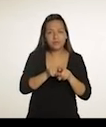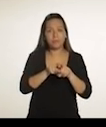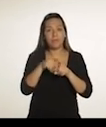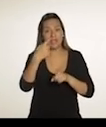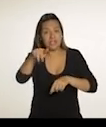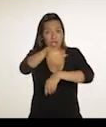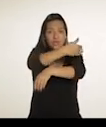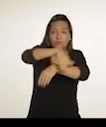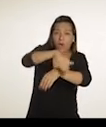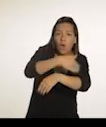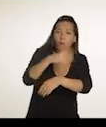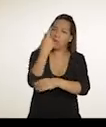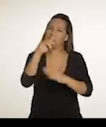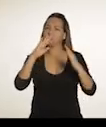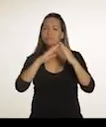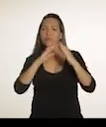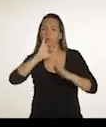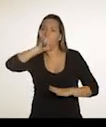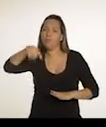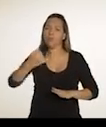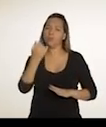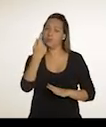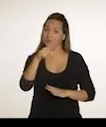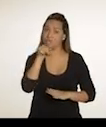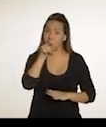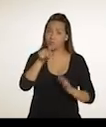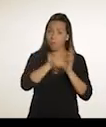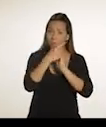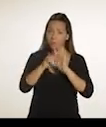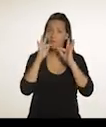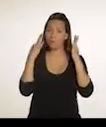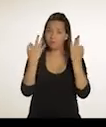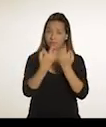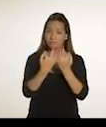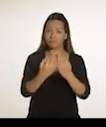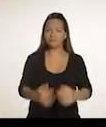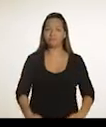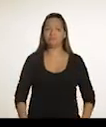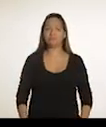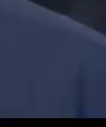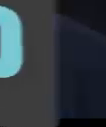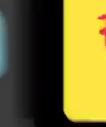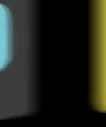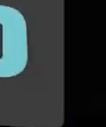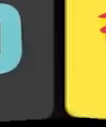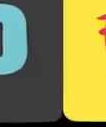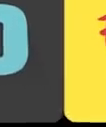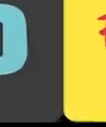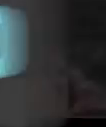asfalto e com esgoto. Na sua casa, com oportunidade para você e para a sua família.